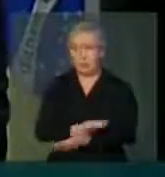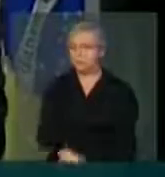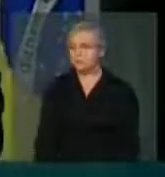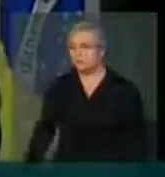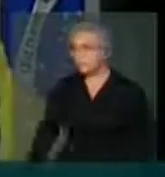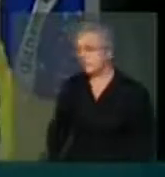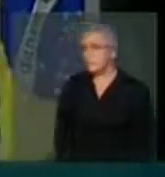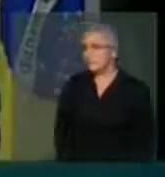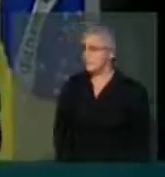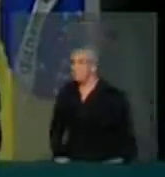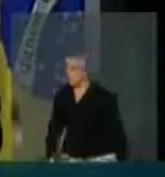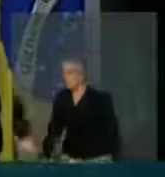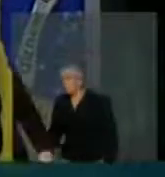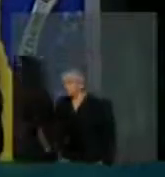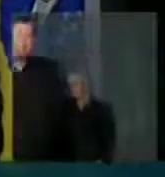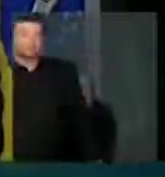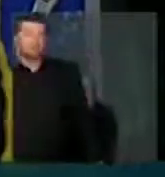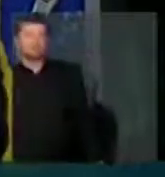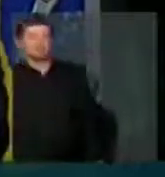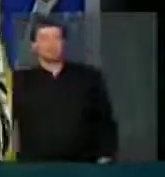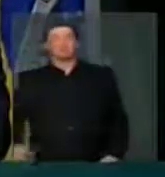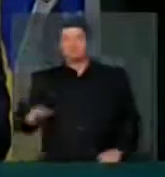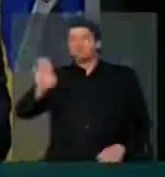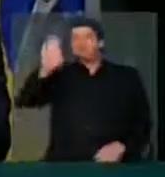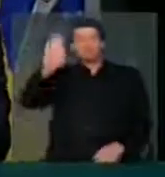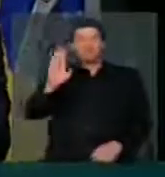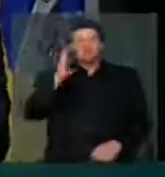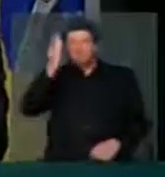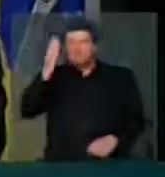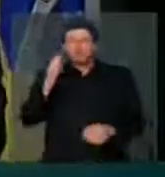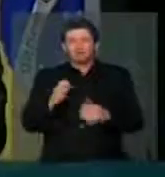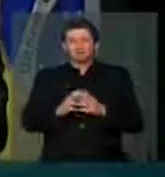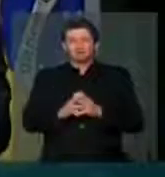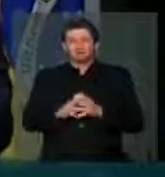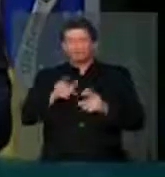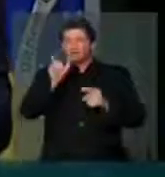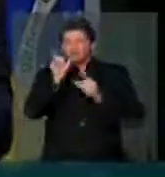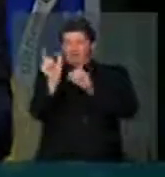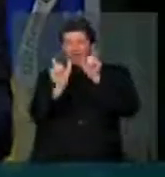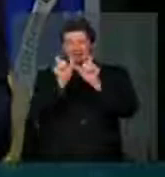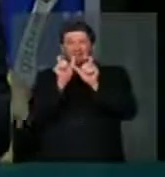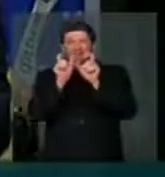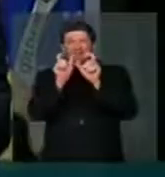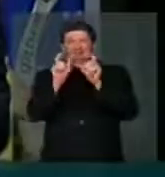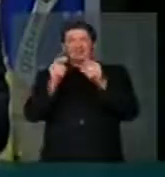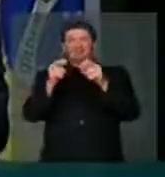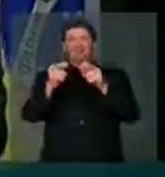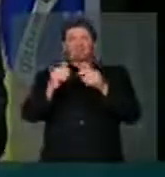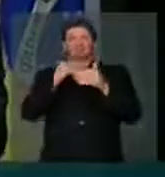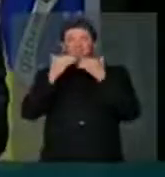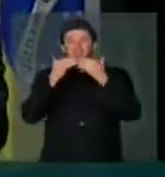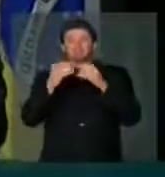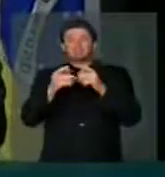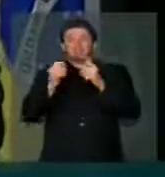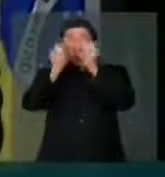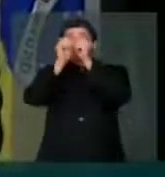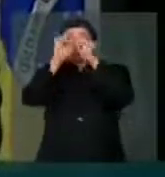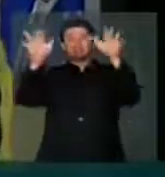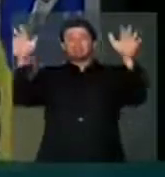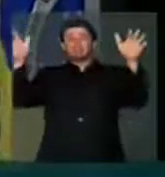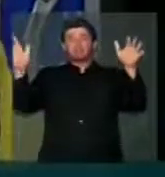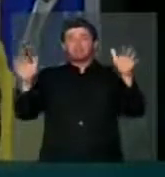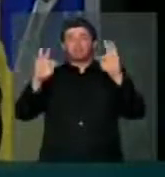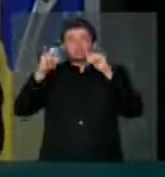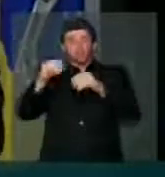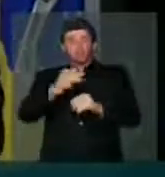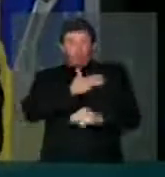tossisse. São as falsas promessas, as palavras vazias, levadas ao vento, como são todos os discursos de Dilma,